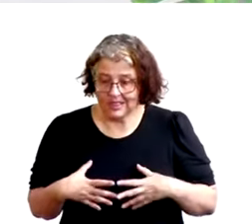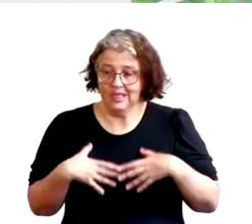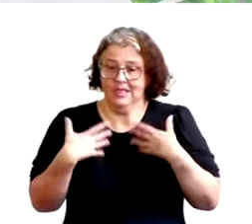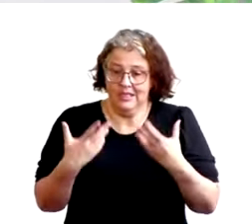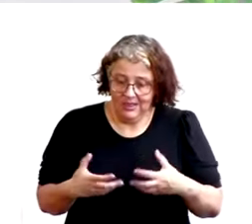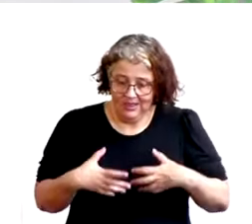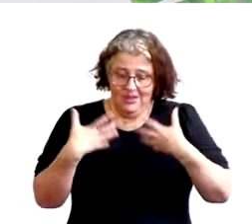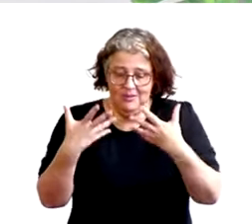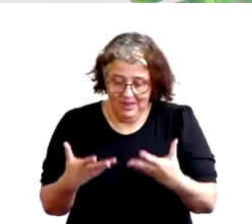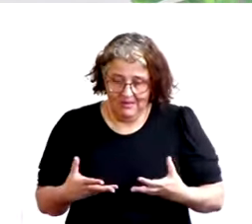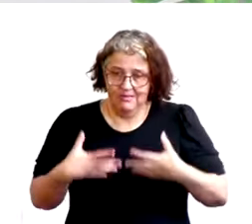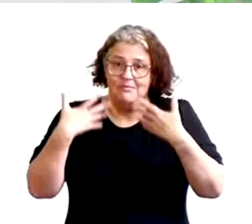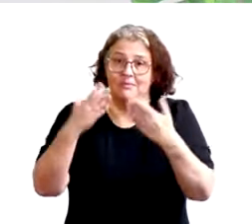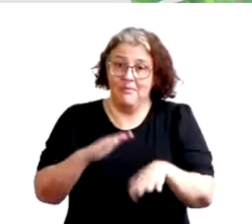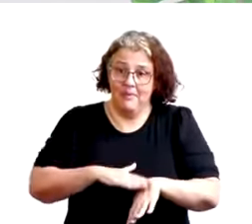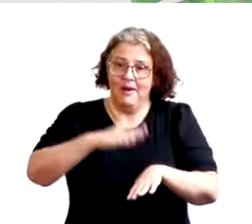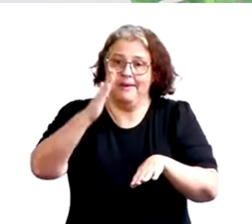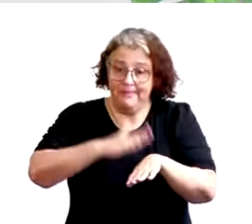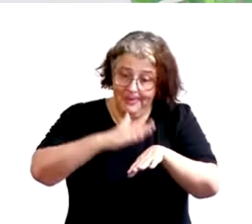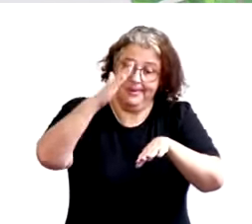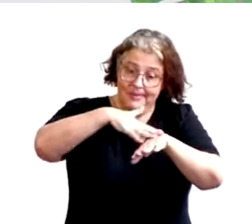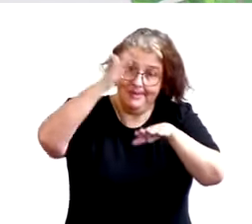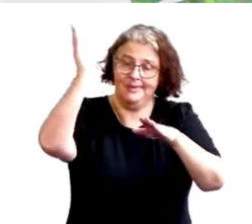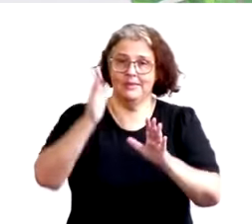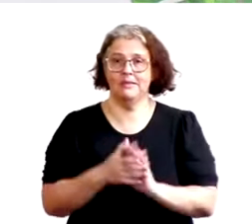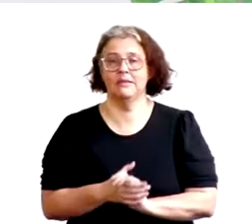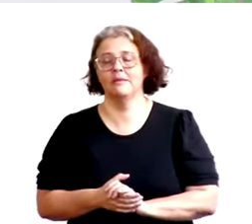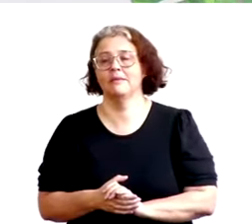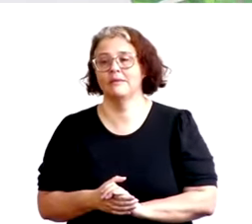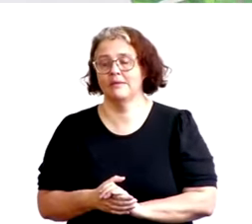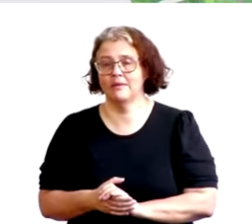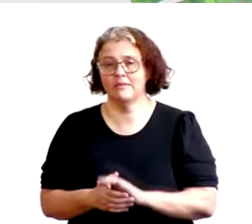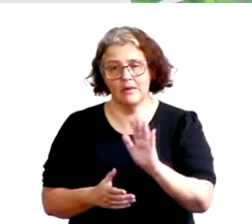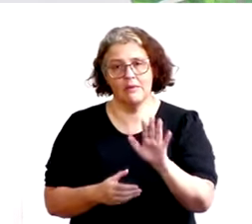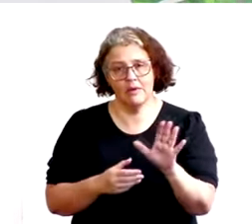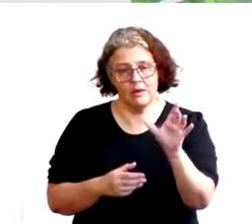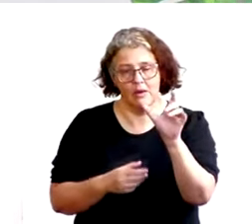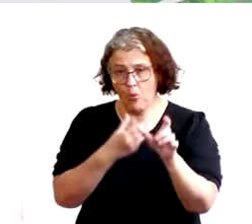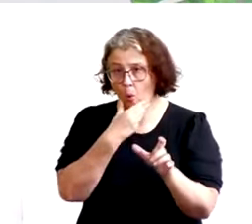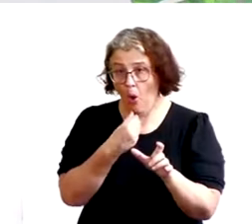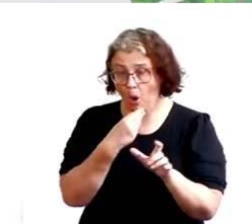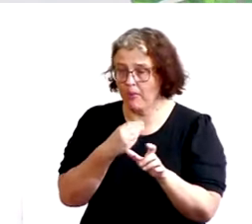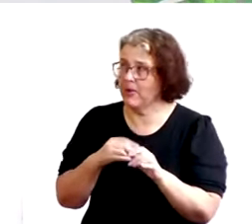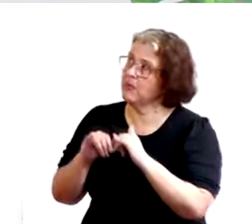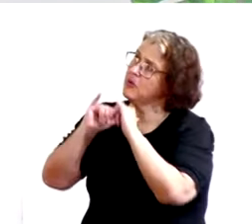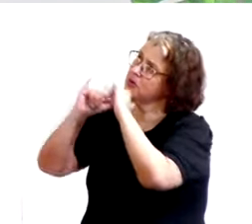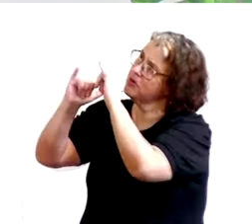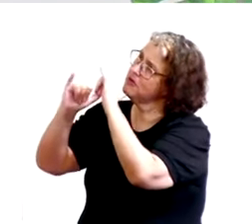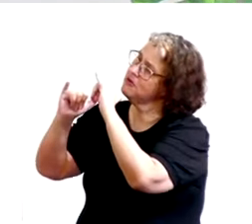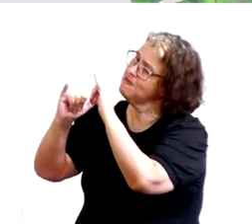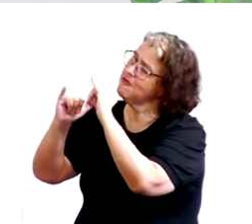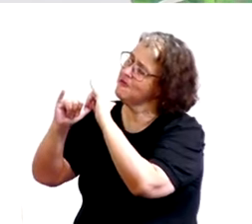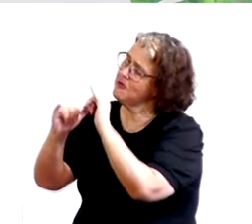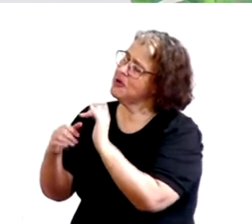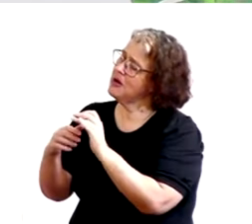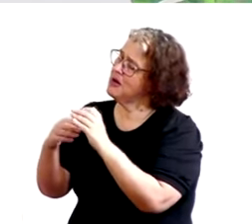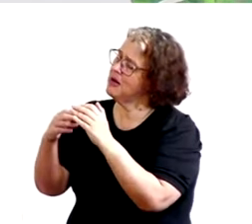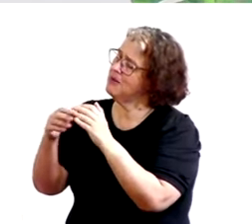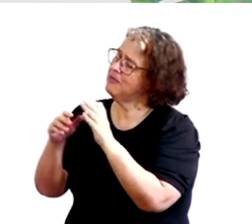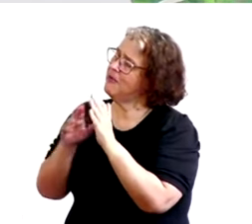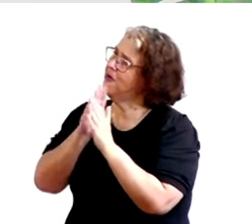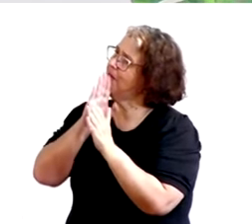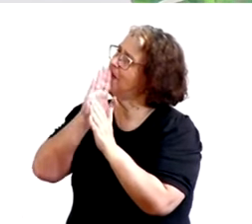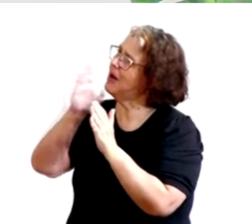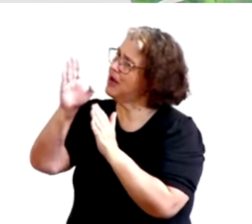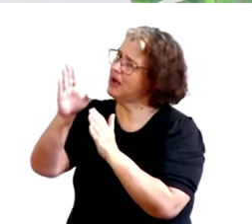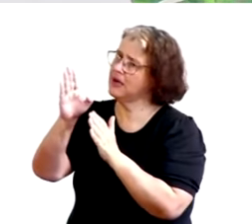Eis aqui um homem expressando de uma forma honesta e direta a sua dor a